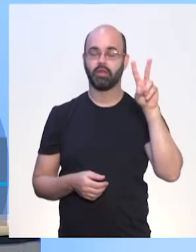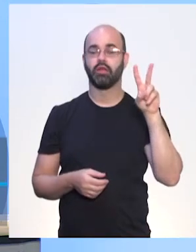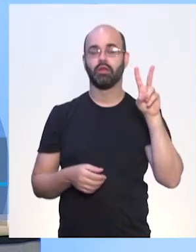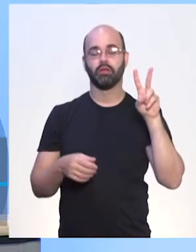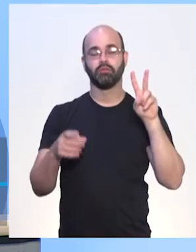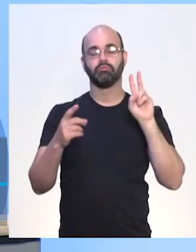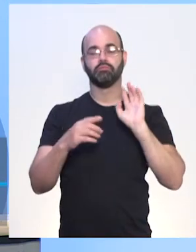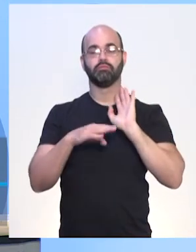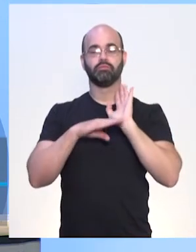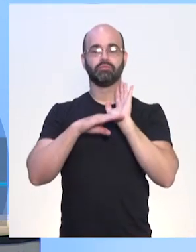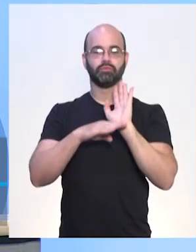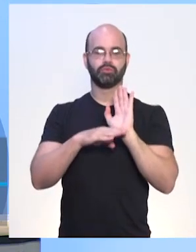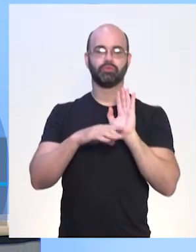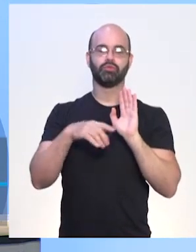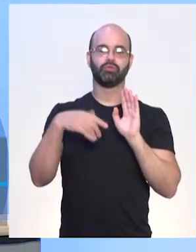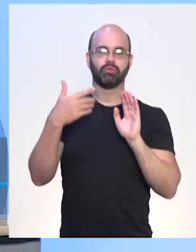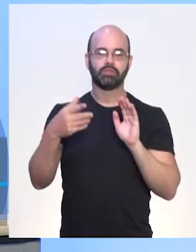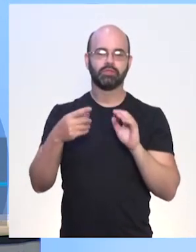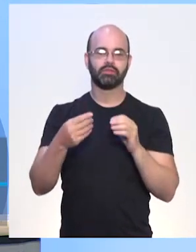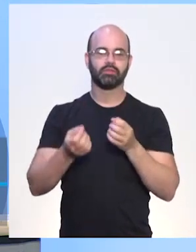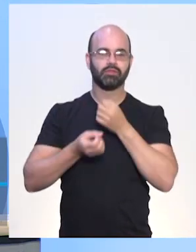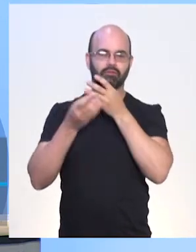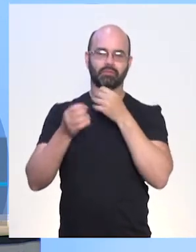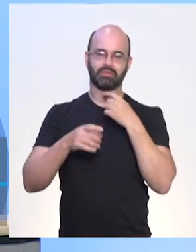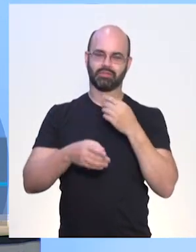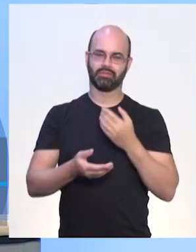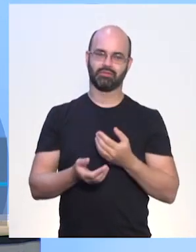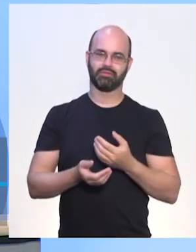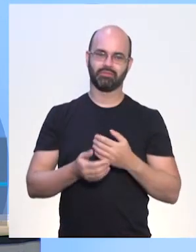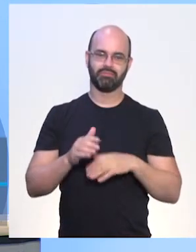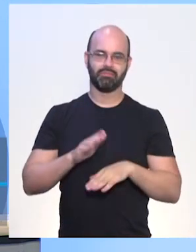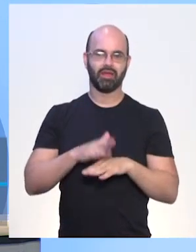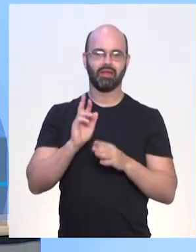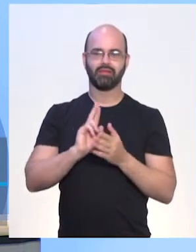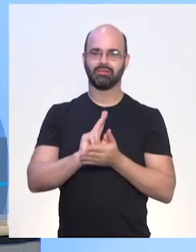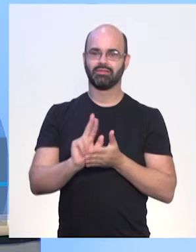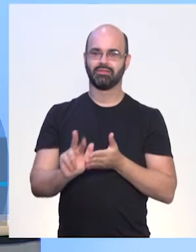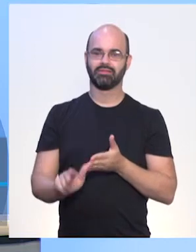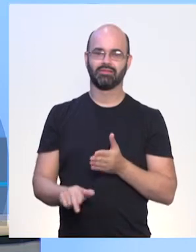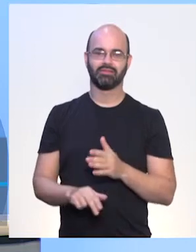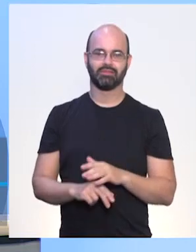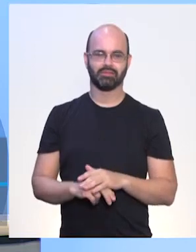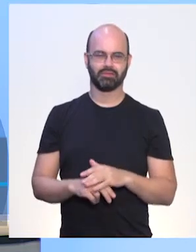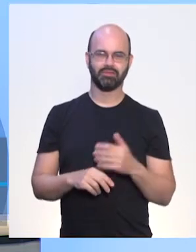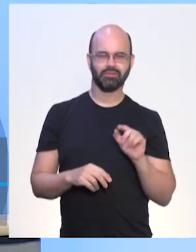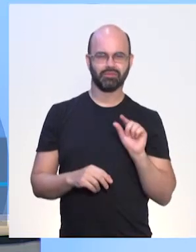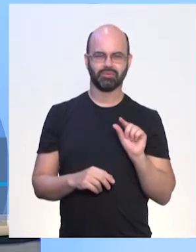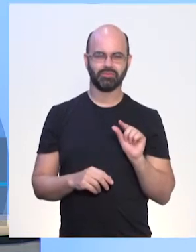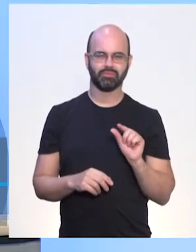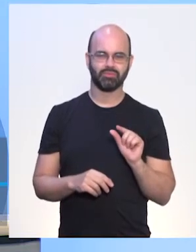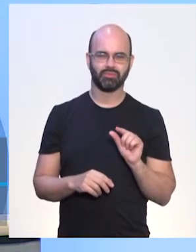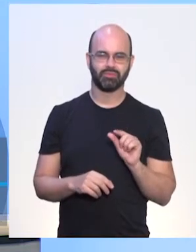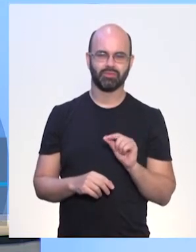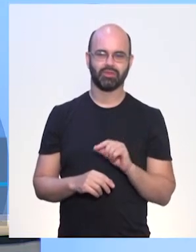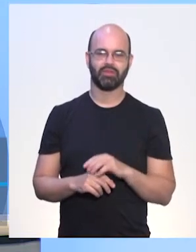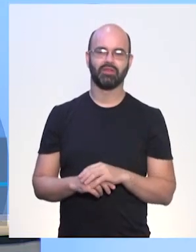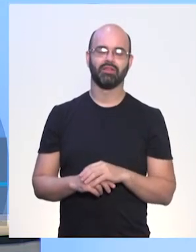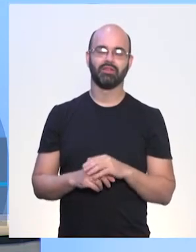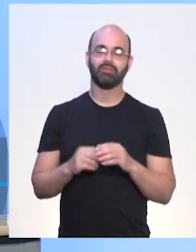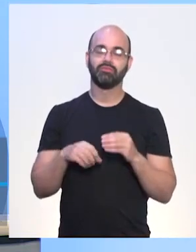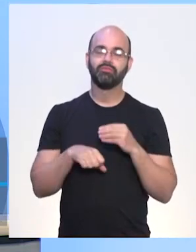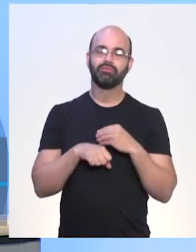vocês nisso né porque são várias informações aqui mas a gente quer pelo menos um pouquinho tá dá